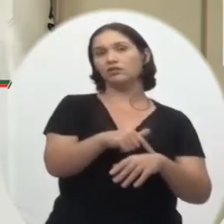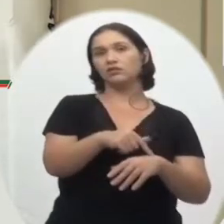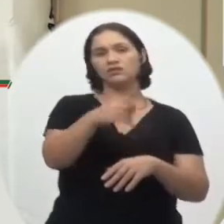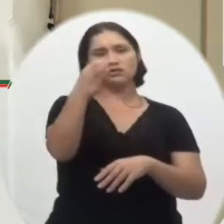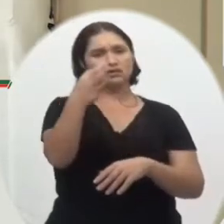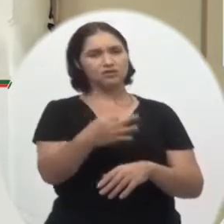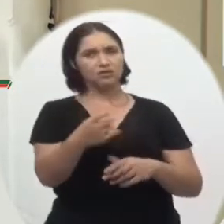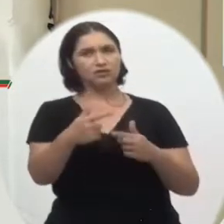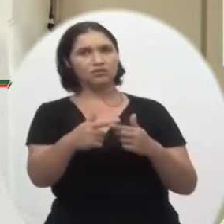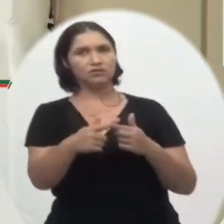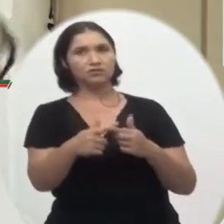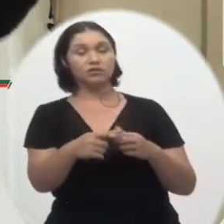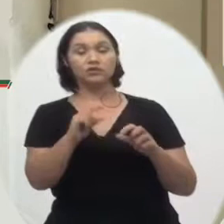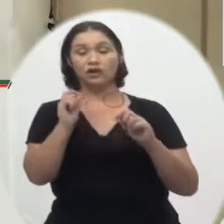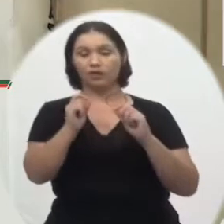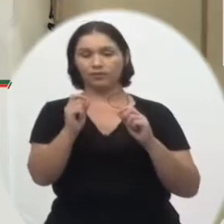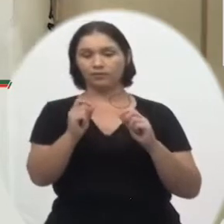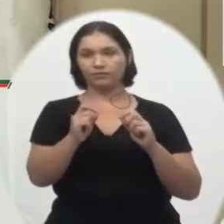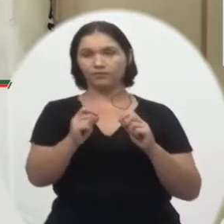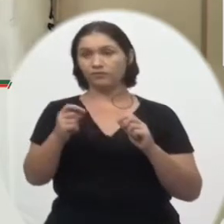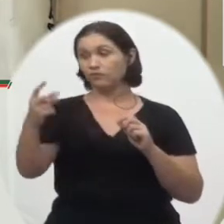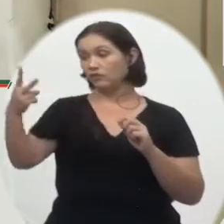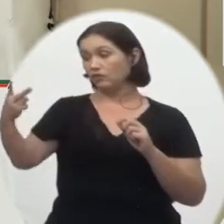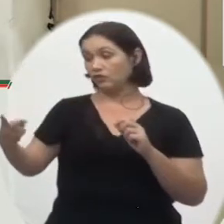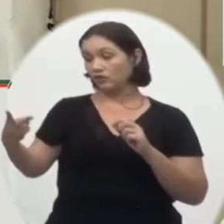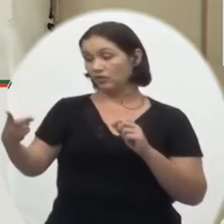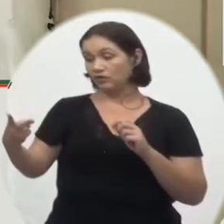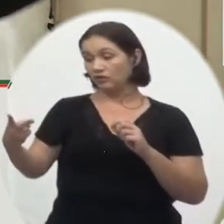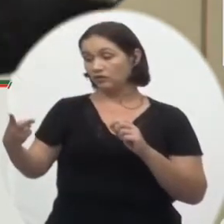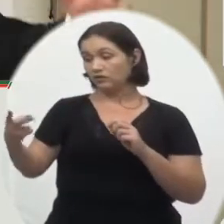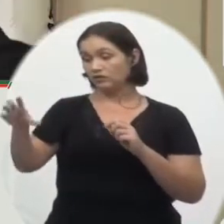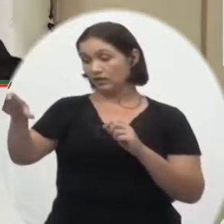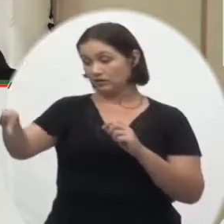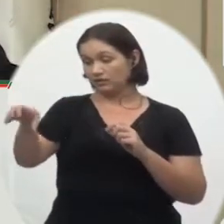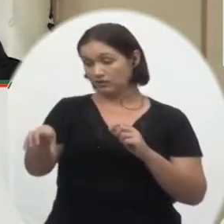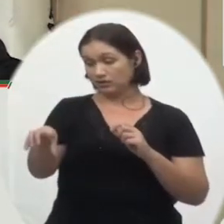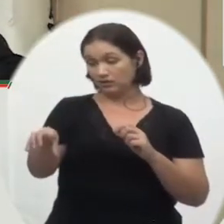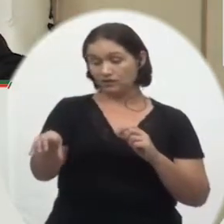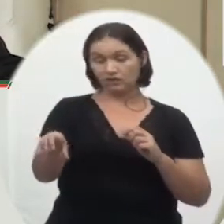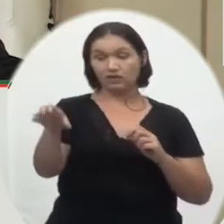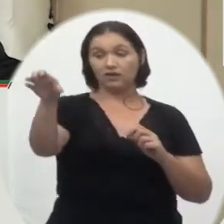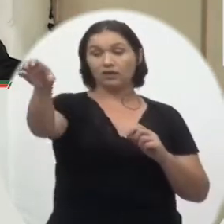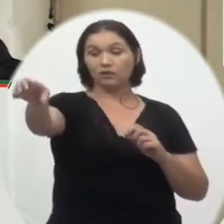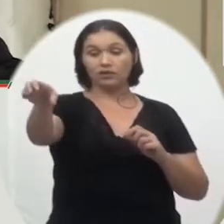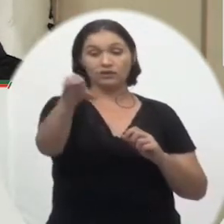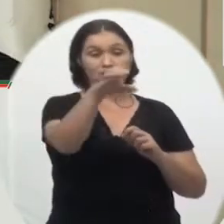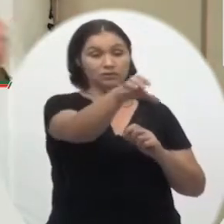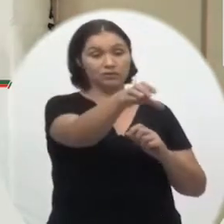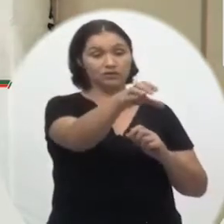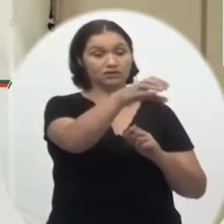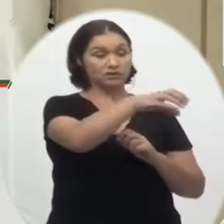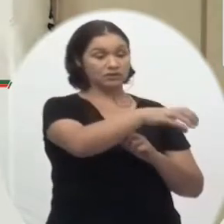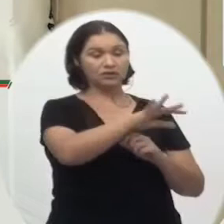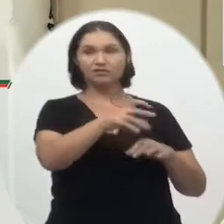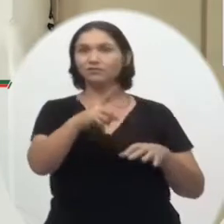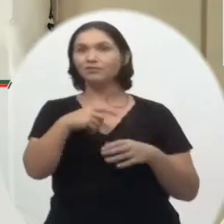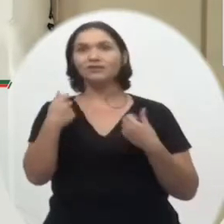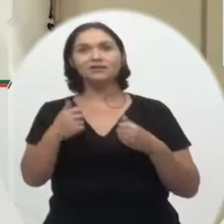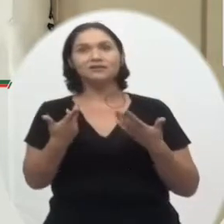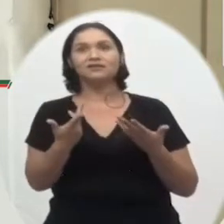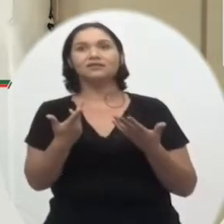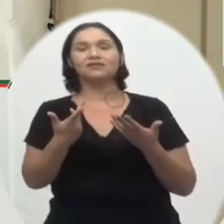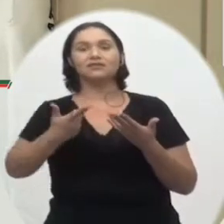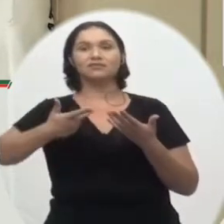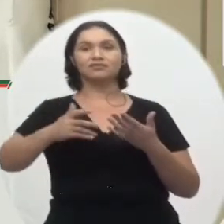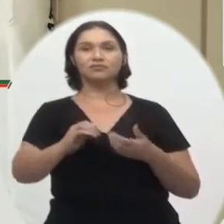um 24 horas na região sul, já temos dois aqui, né? A leste, lá vão ter mais uns dois, né? Santa Luzia e tudo mais. Santa Luzia